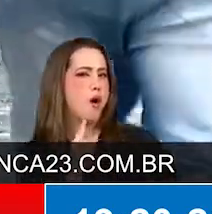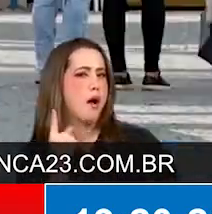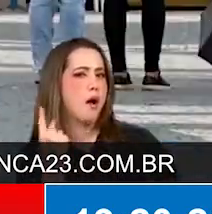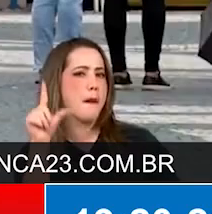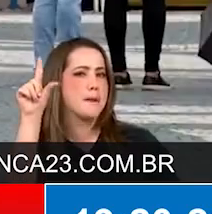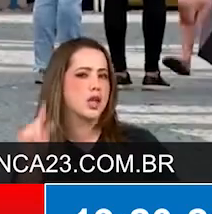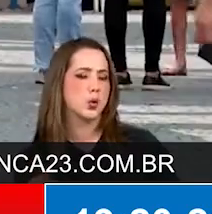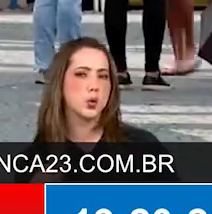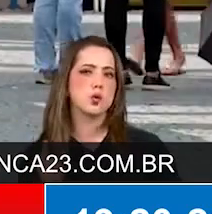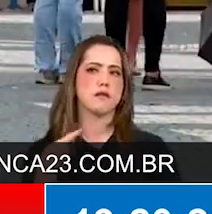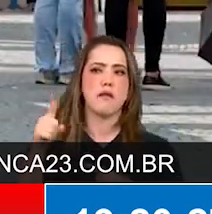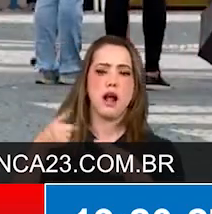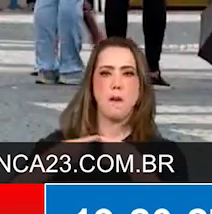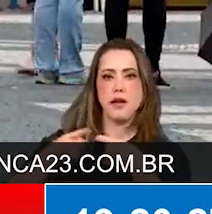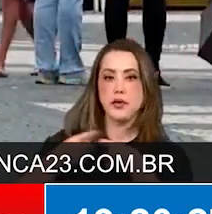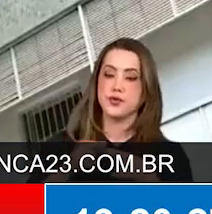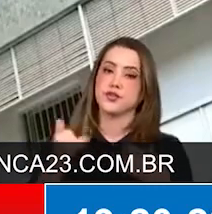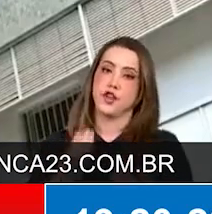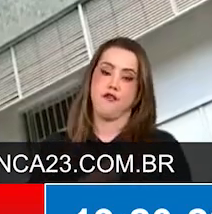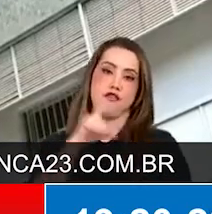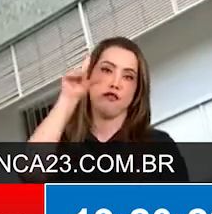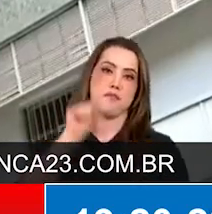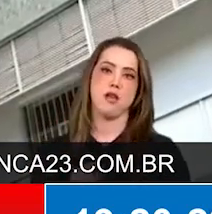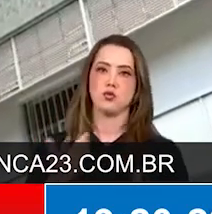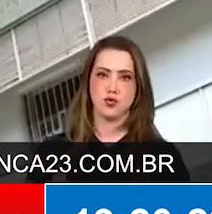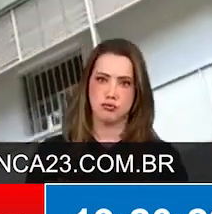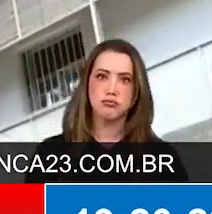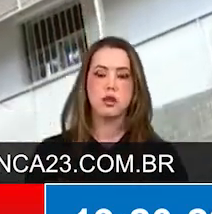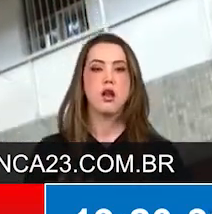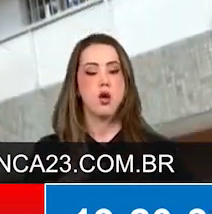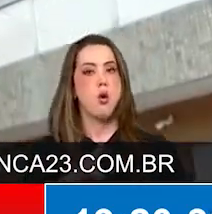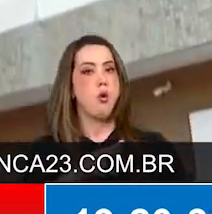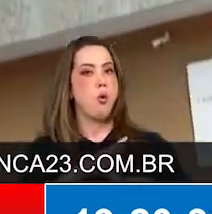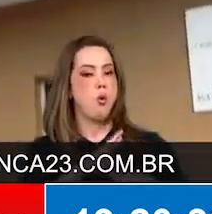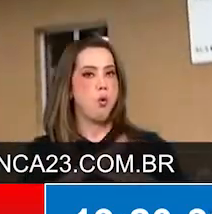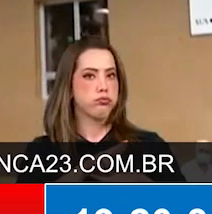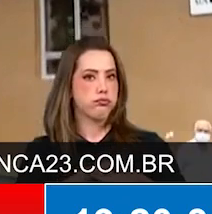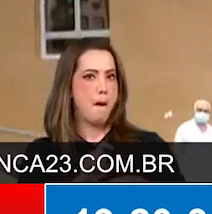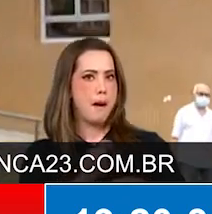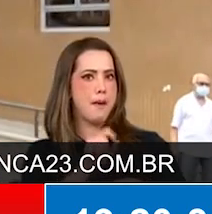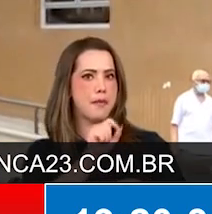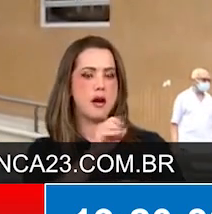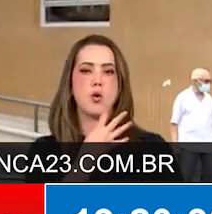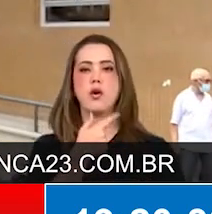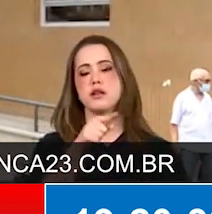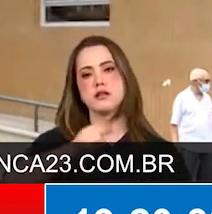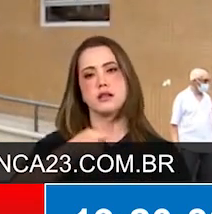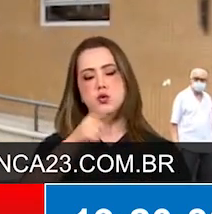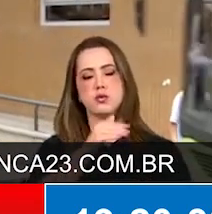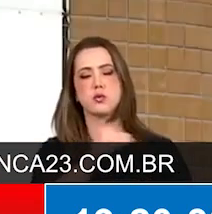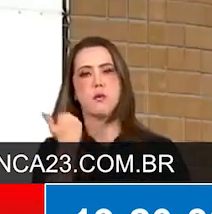costumam viver cerca de 7 anos a menos do que elas. Só o câncer de próstata foi a causa de 47 mil mortes